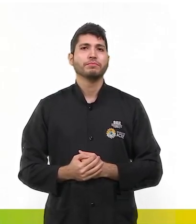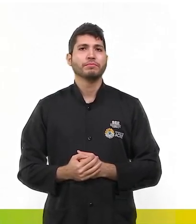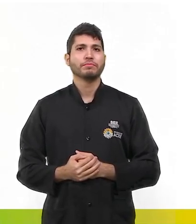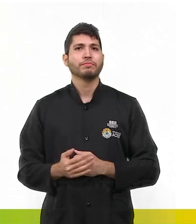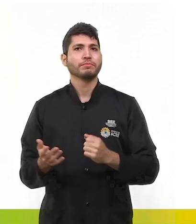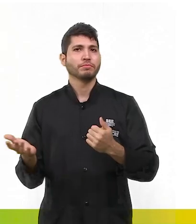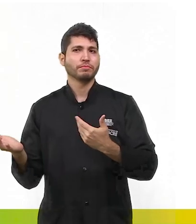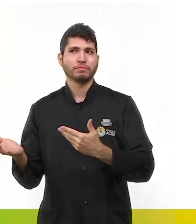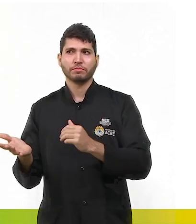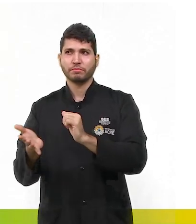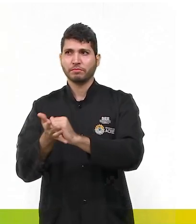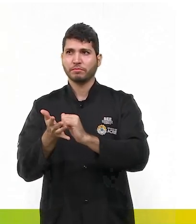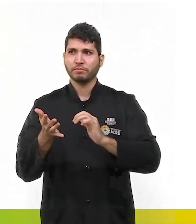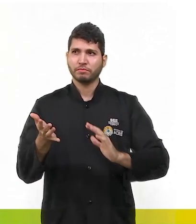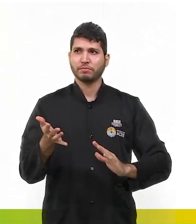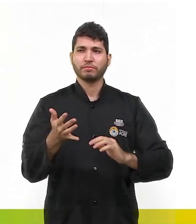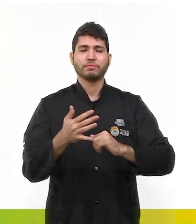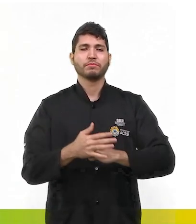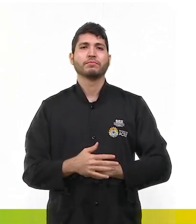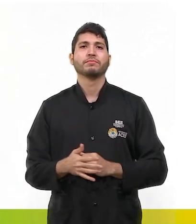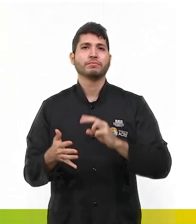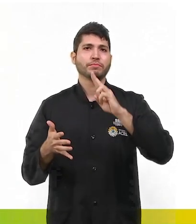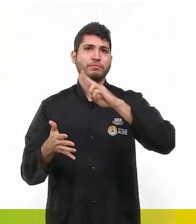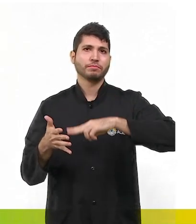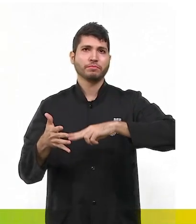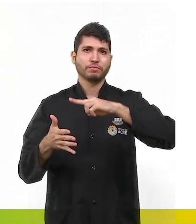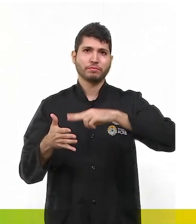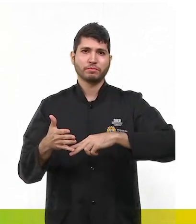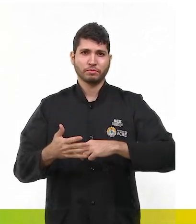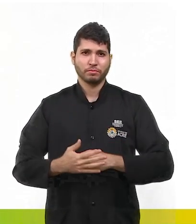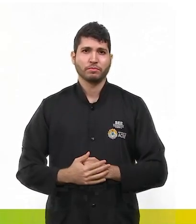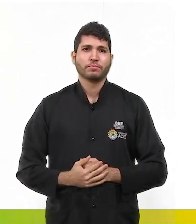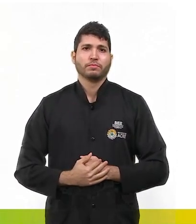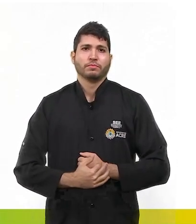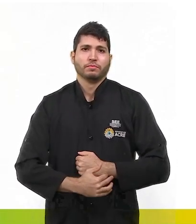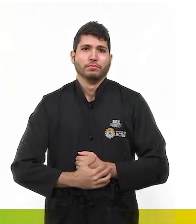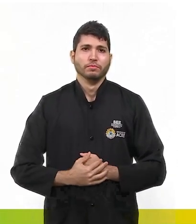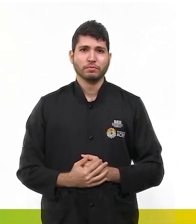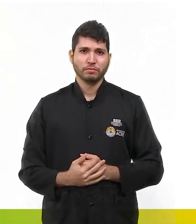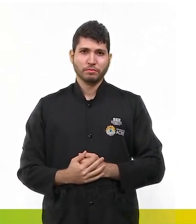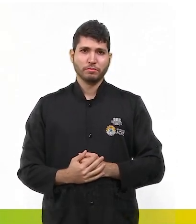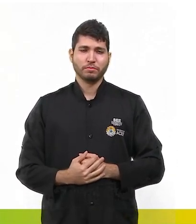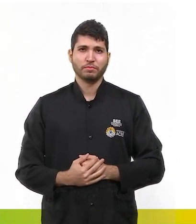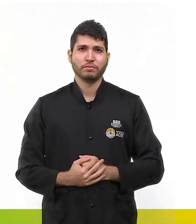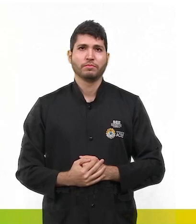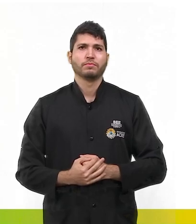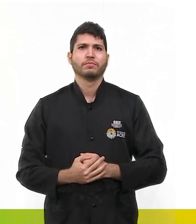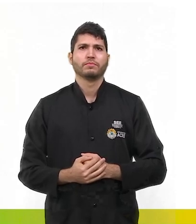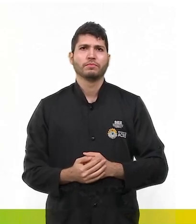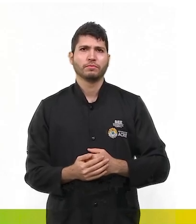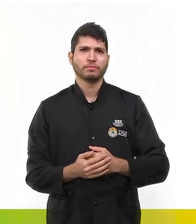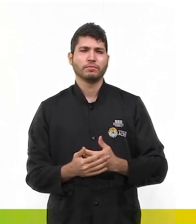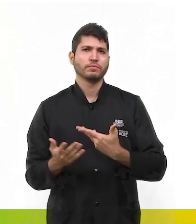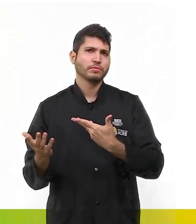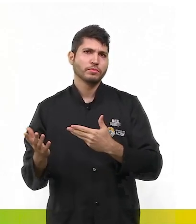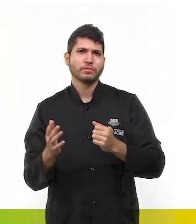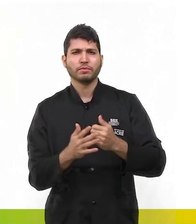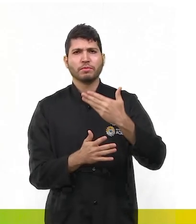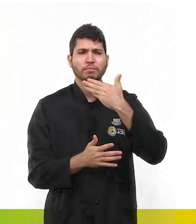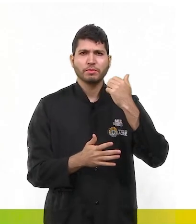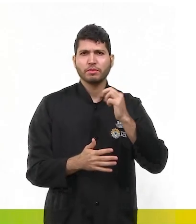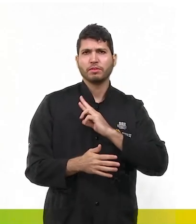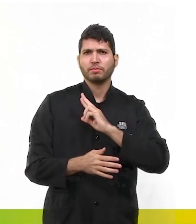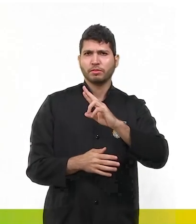nós temos o seguinte, leiam junto comigo. Qual alternativa melhor representa os